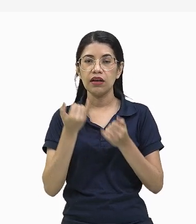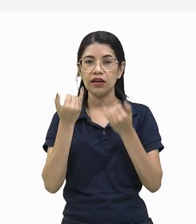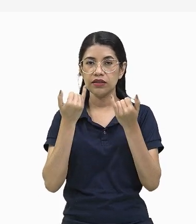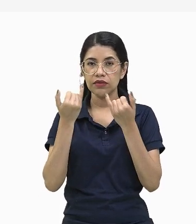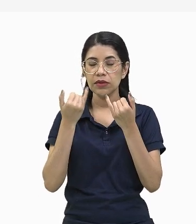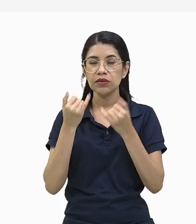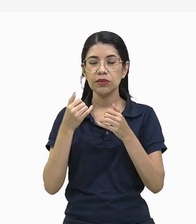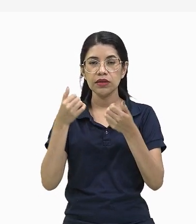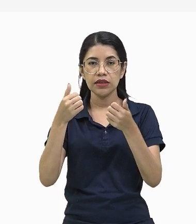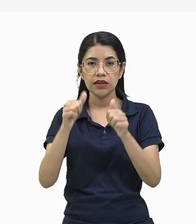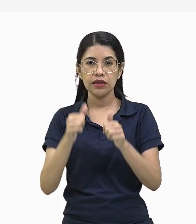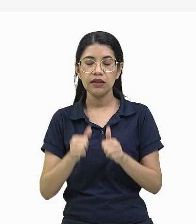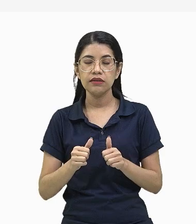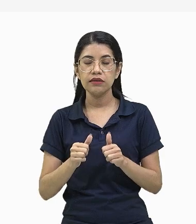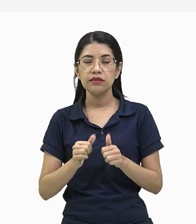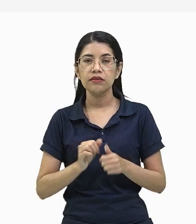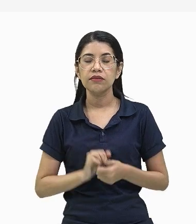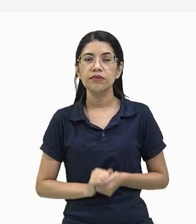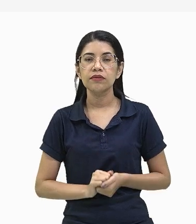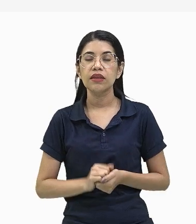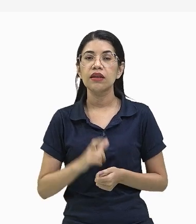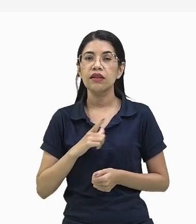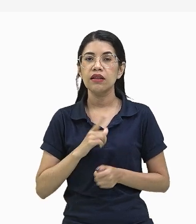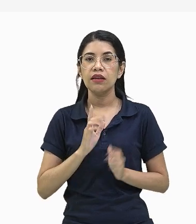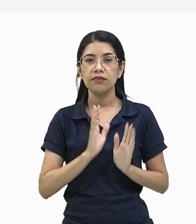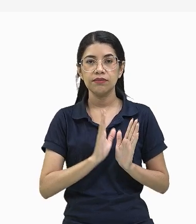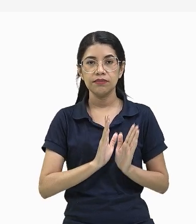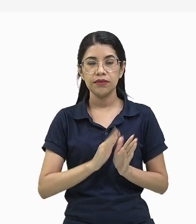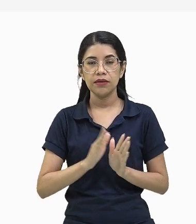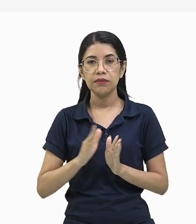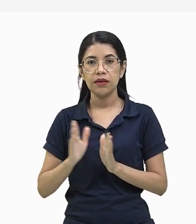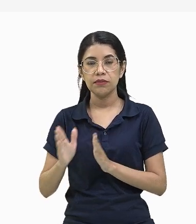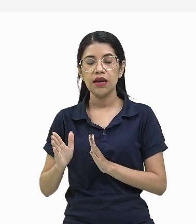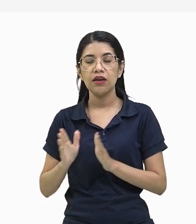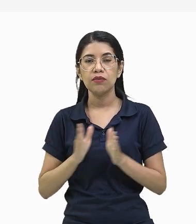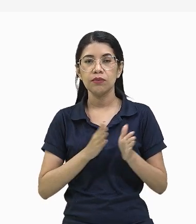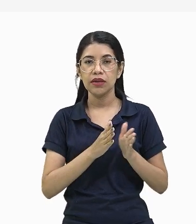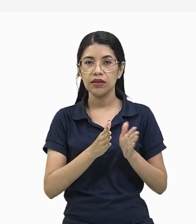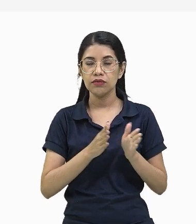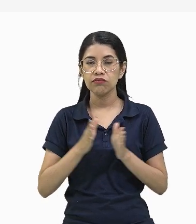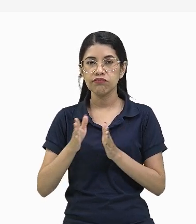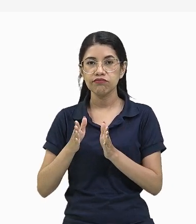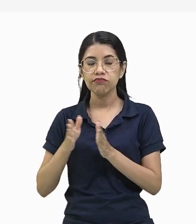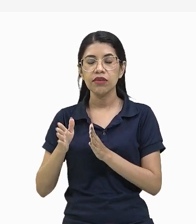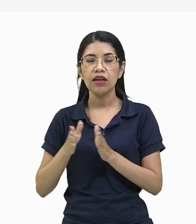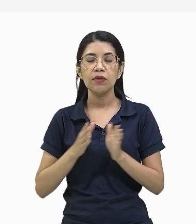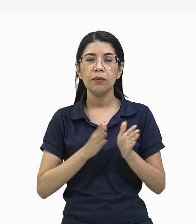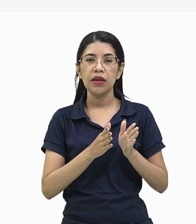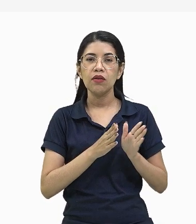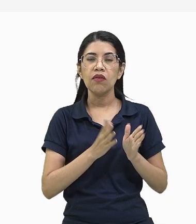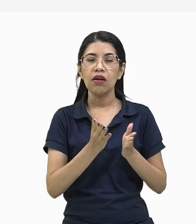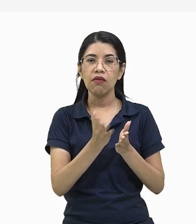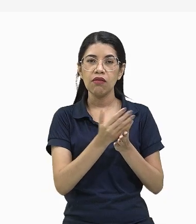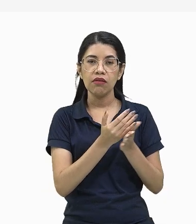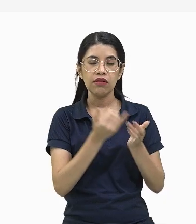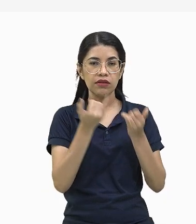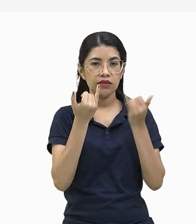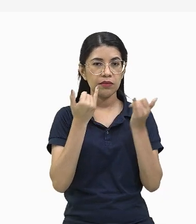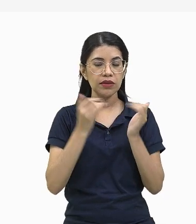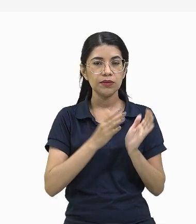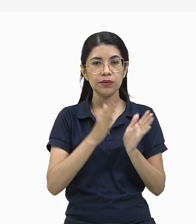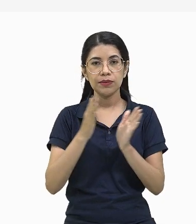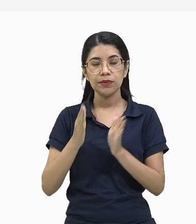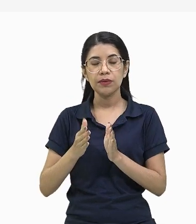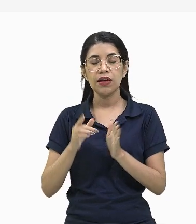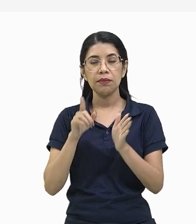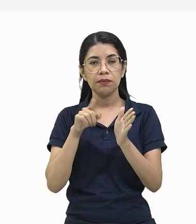Então, claro, vai ter o passo a passo, um tempo, né? Uma etapa para coletar os dados, outra para fazer as perguntas,